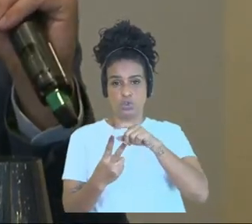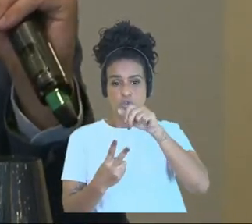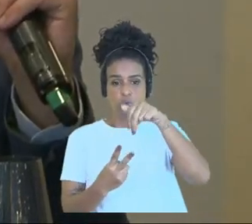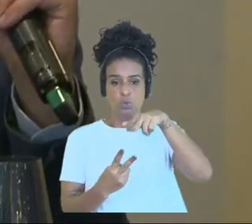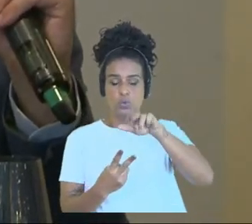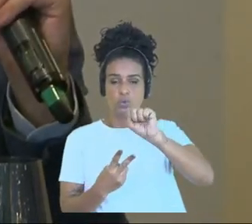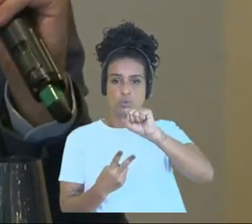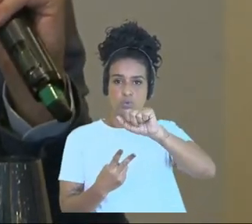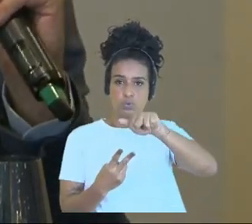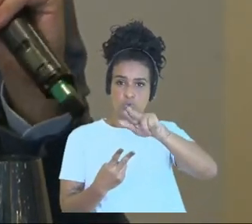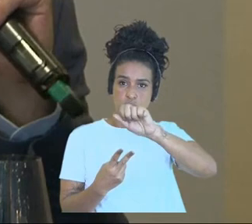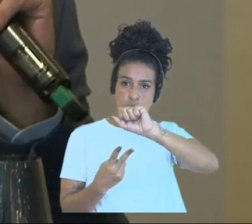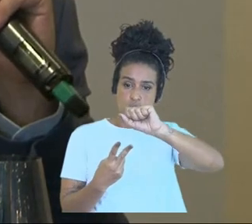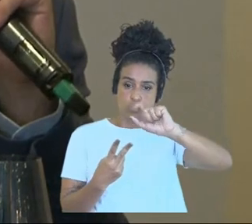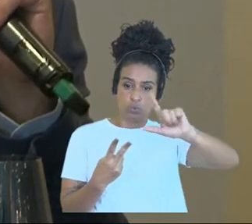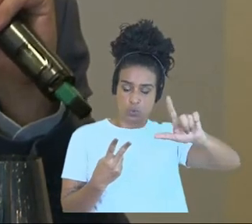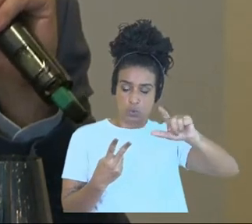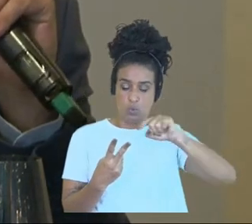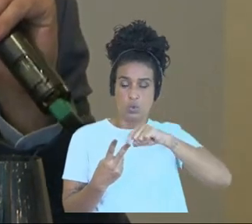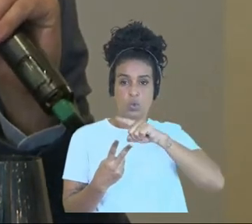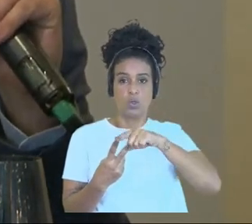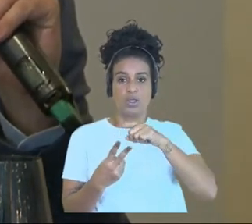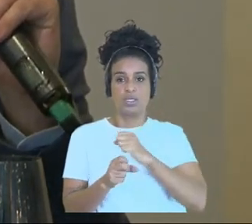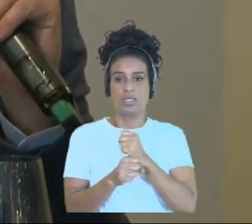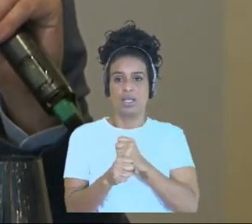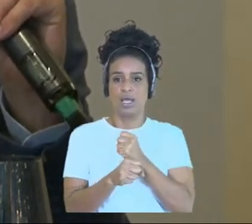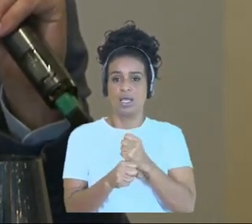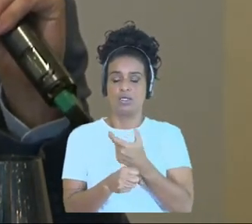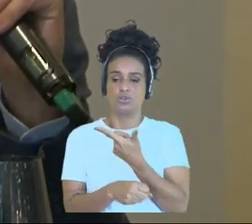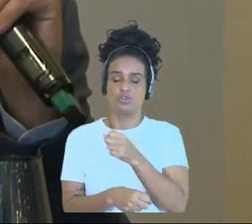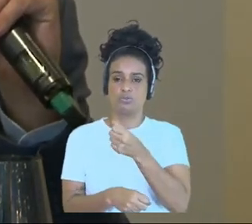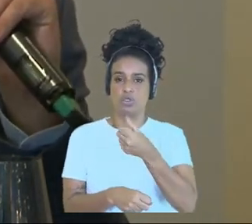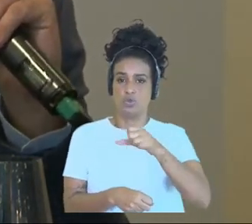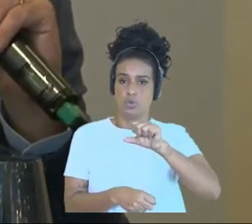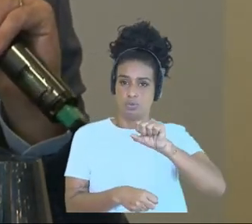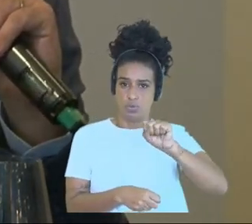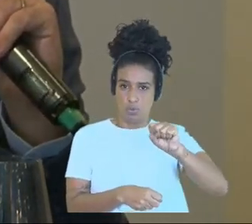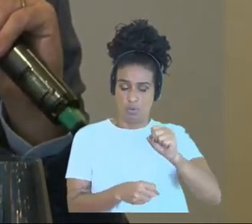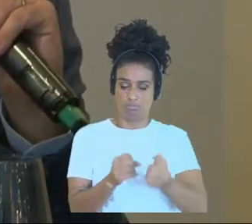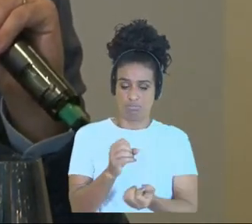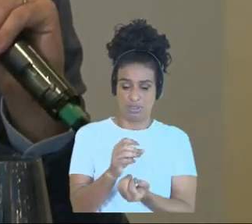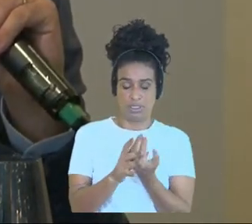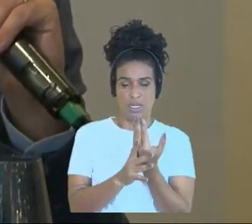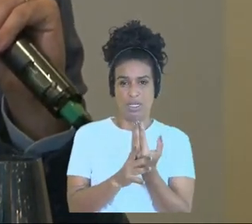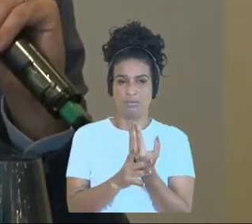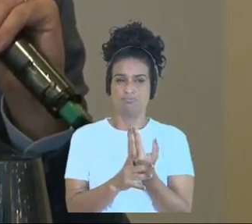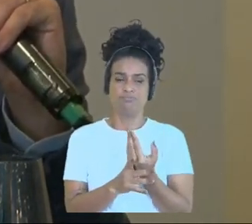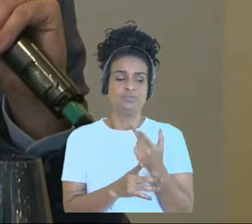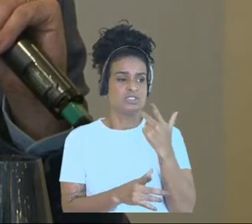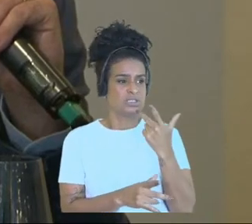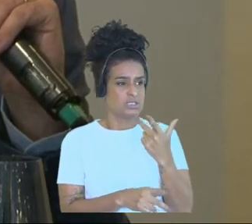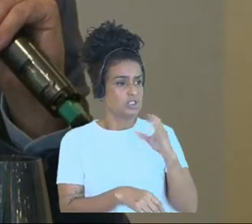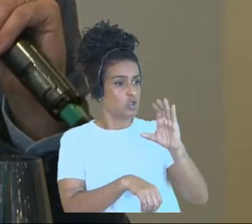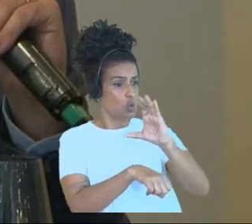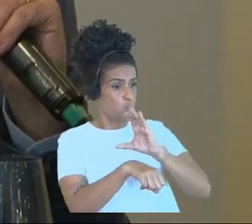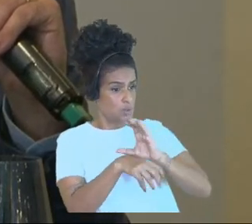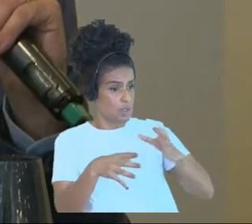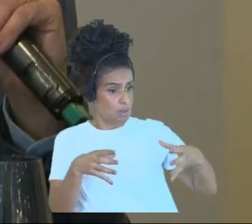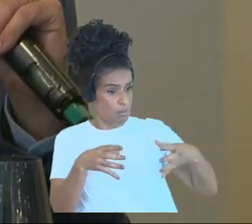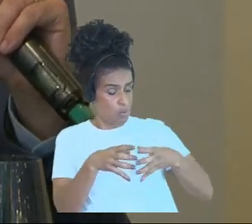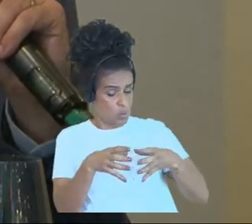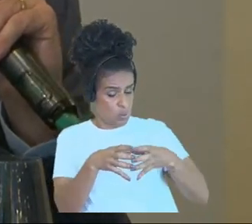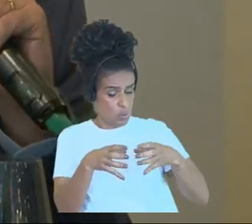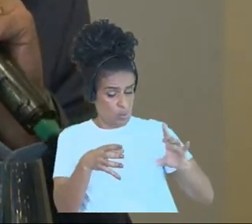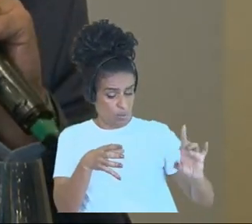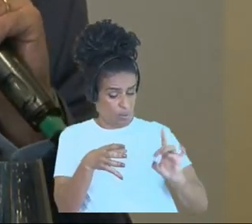em 2008, como uma espécie de bloco político sul-americano, que, inclusive, Ariane, tinha um conselho de saúde pública,